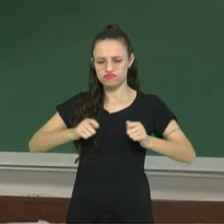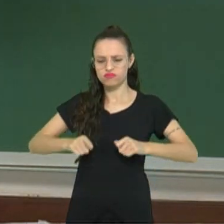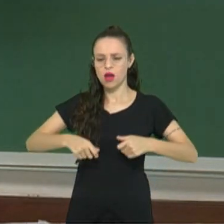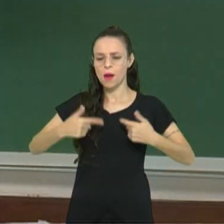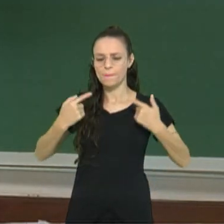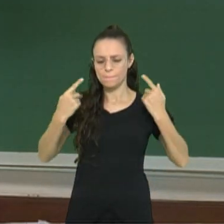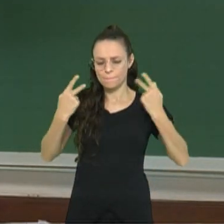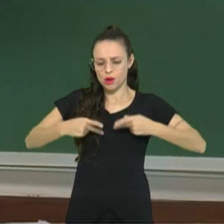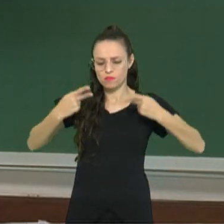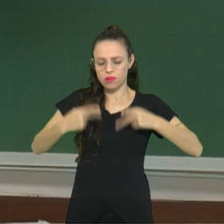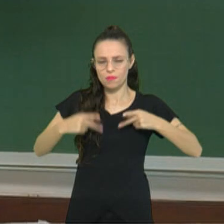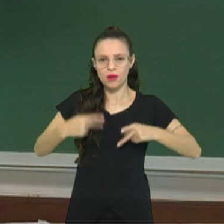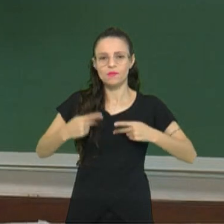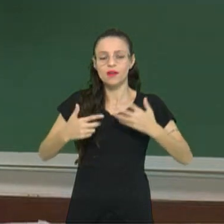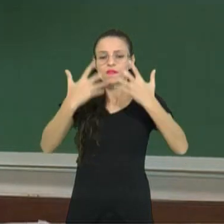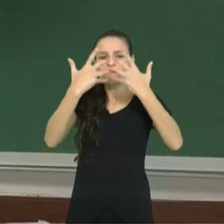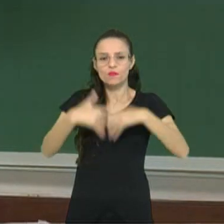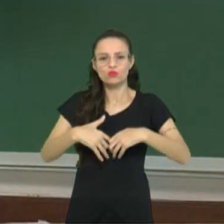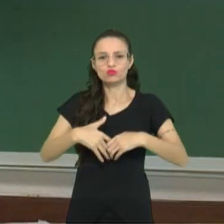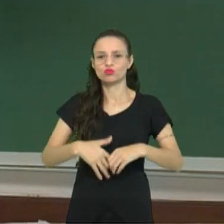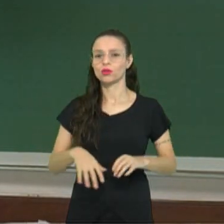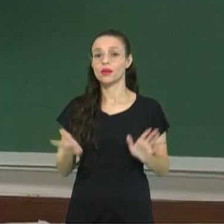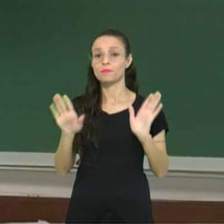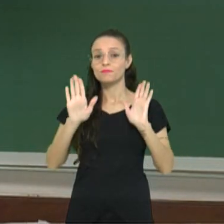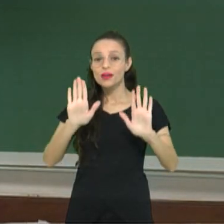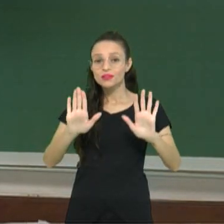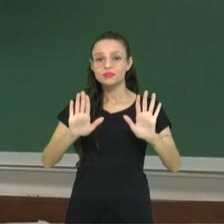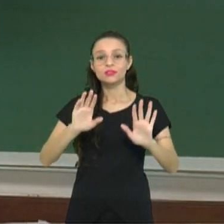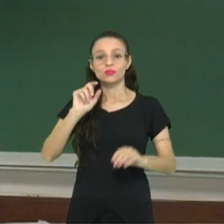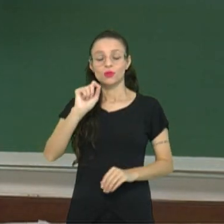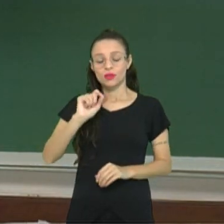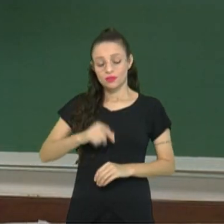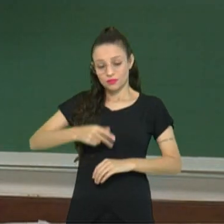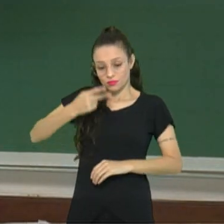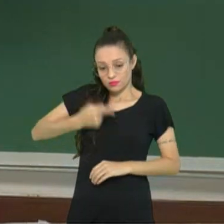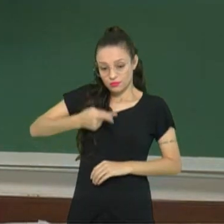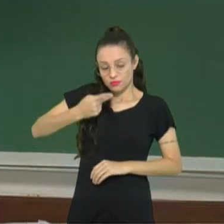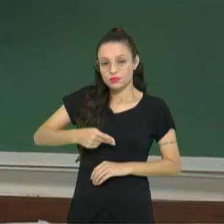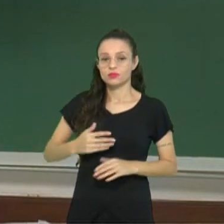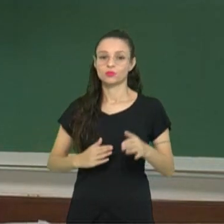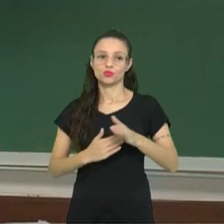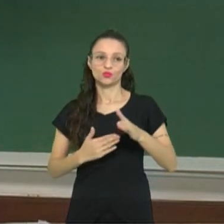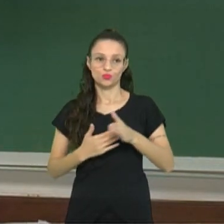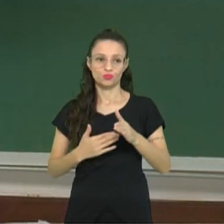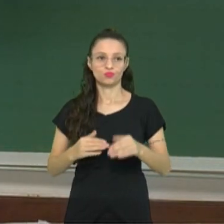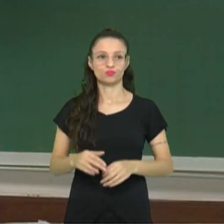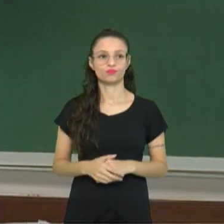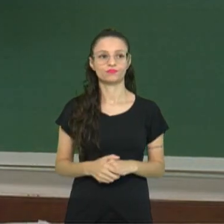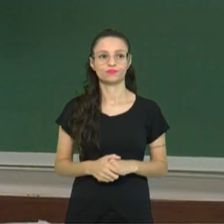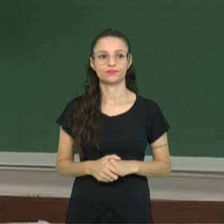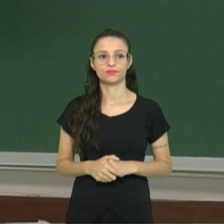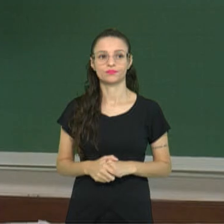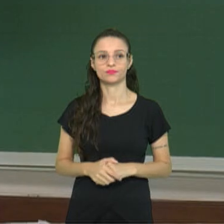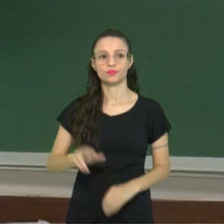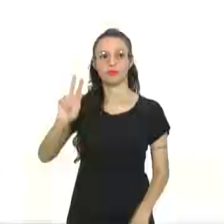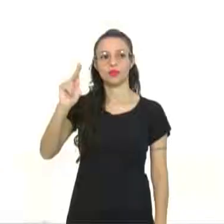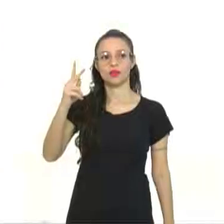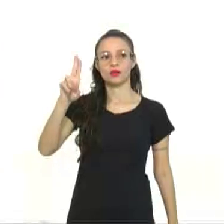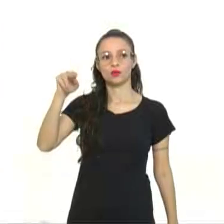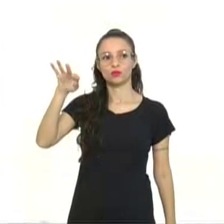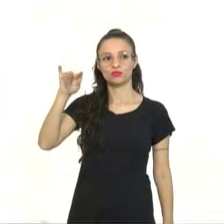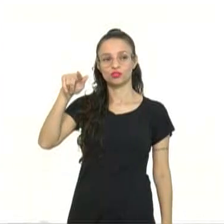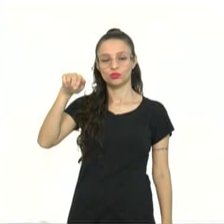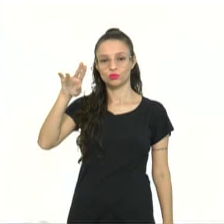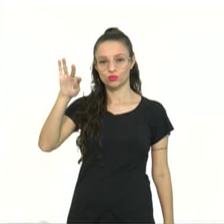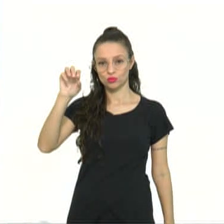a involuntária funciona tranquilamente. Agora, a voluntária ali fica meio limitada. Doença de Huntington,